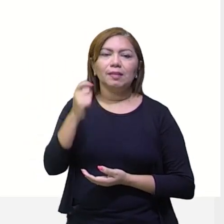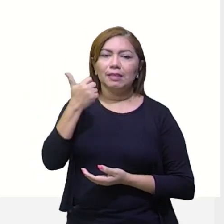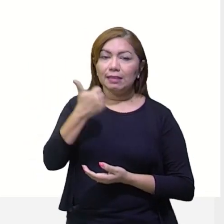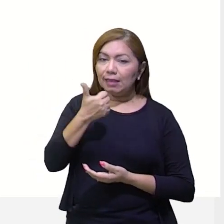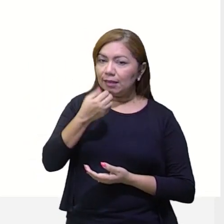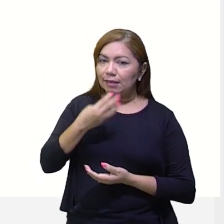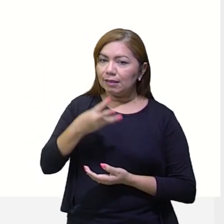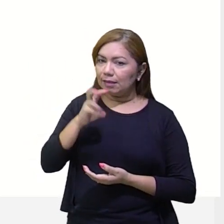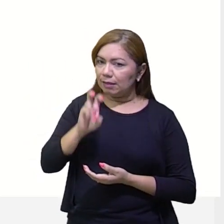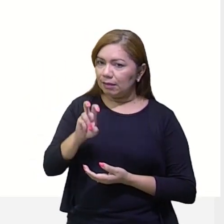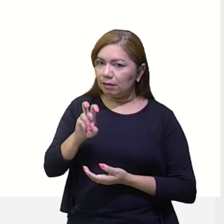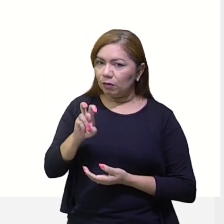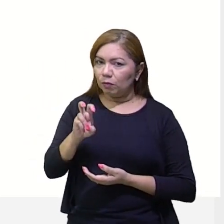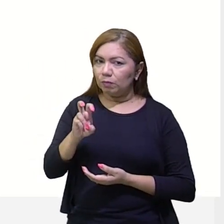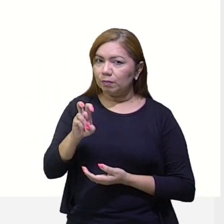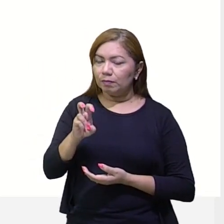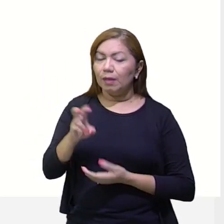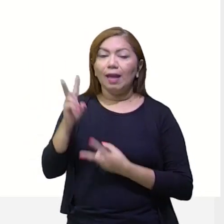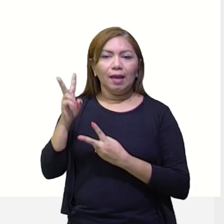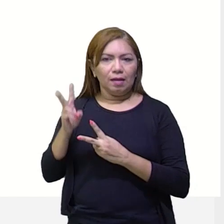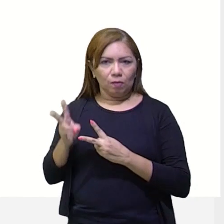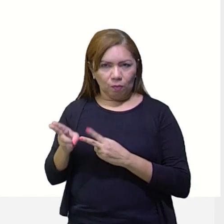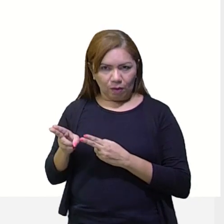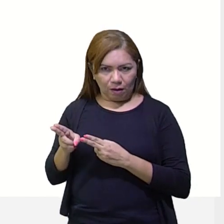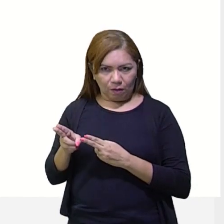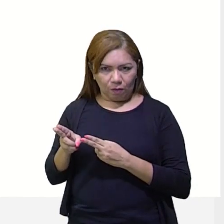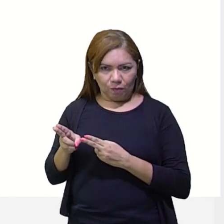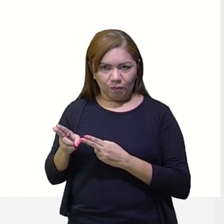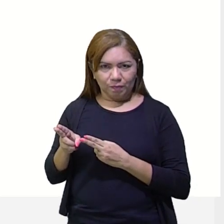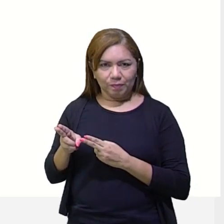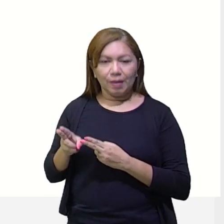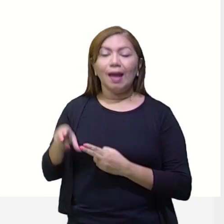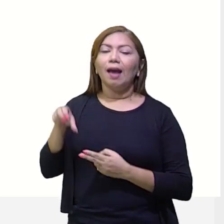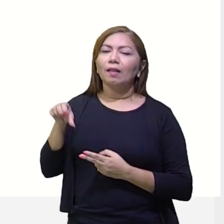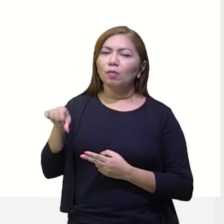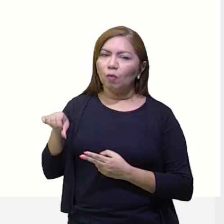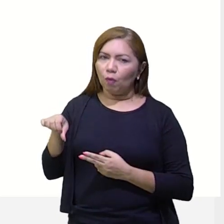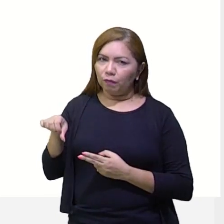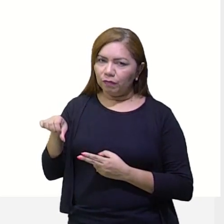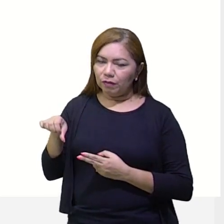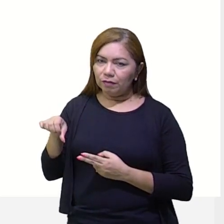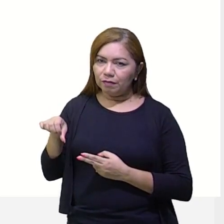135 é igual, tá, a 9